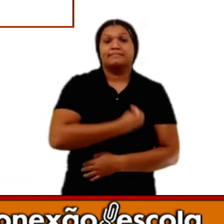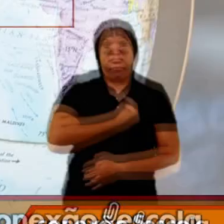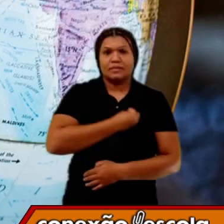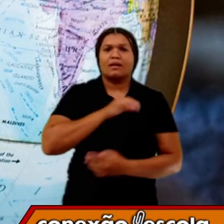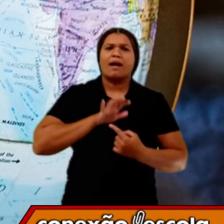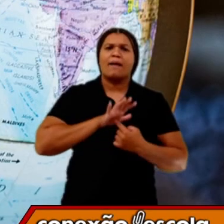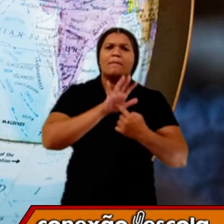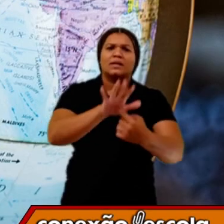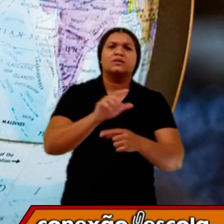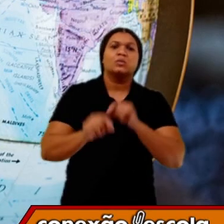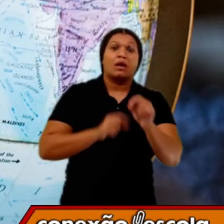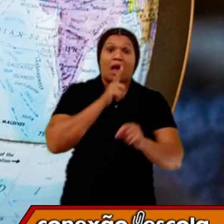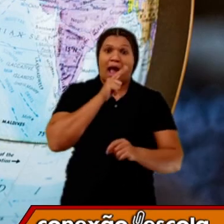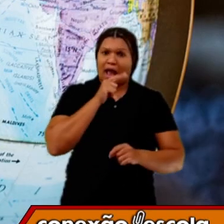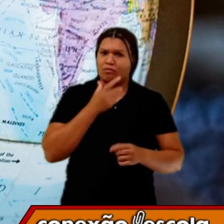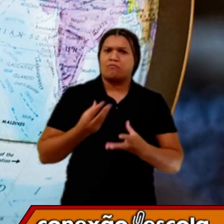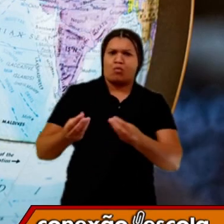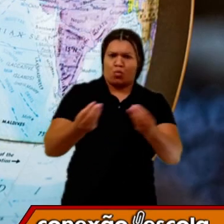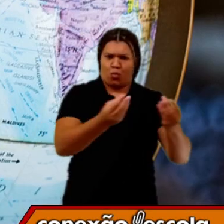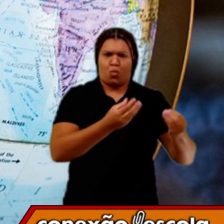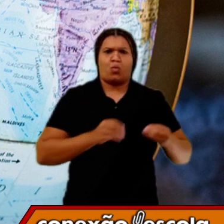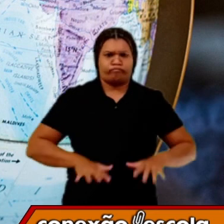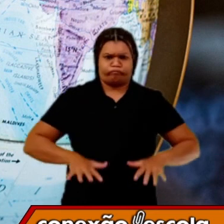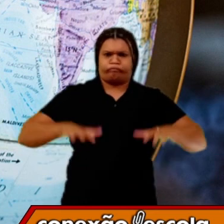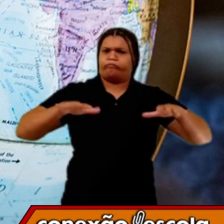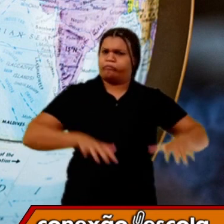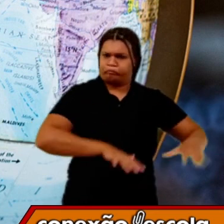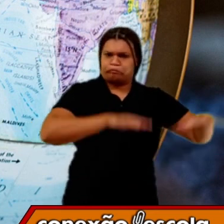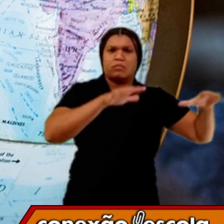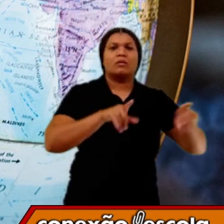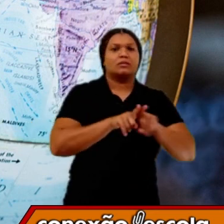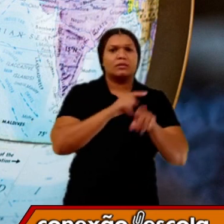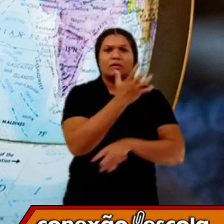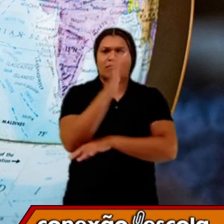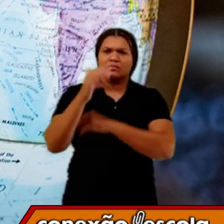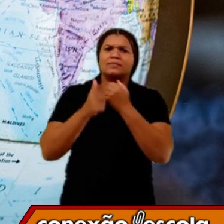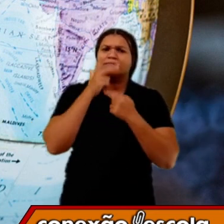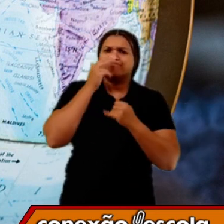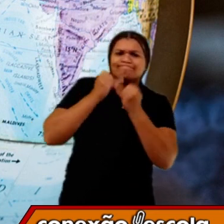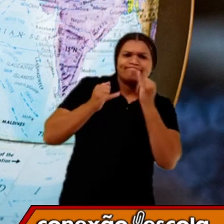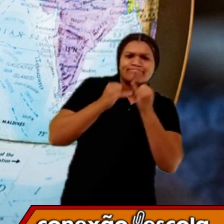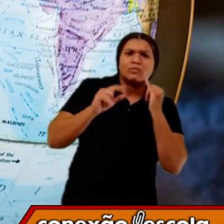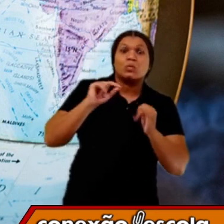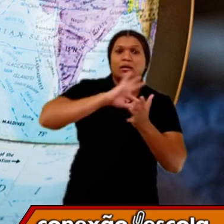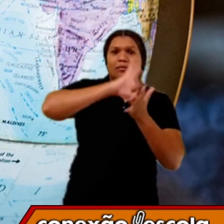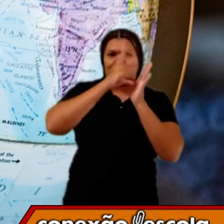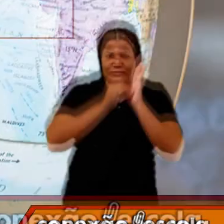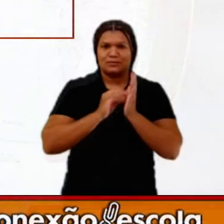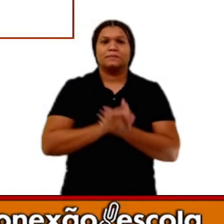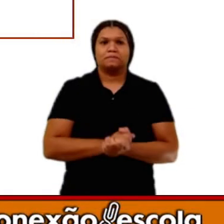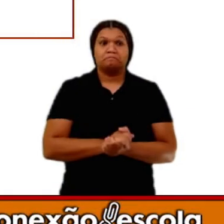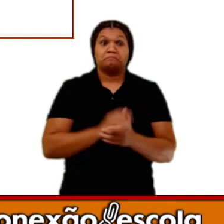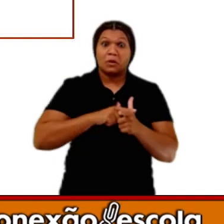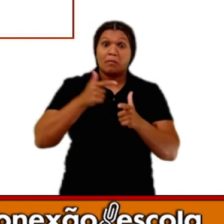apresenta elevados índices pluviométricos e uma vegetação muito próxima do bioma da Amazônia. O próximo bioma que nós